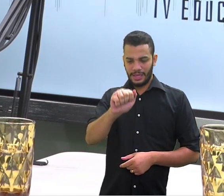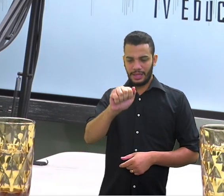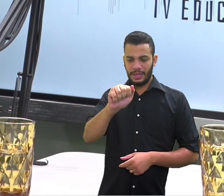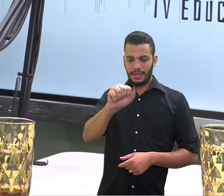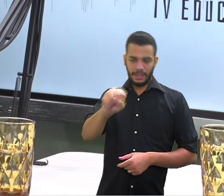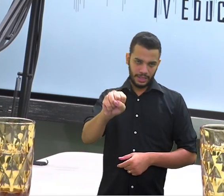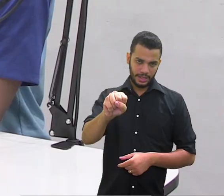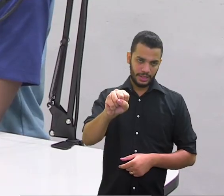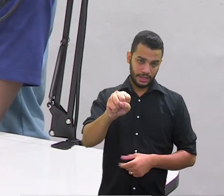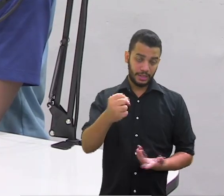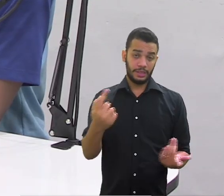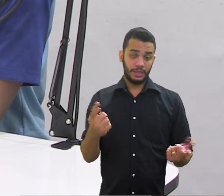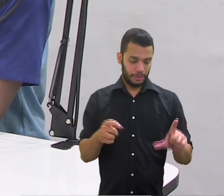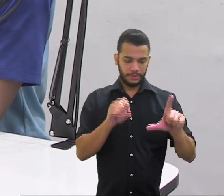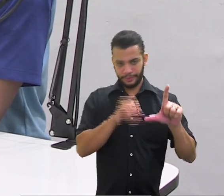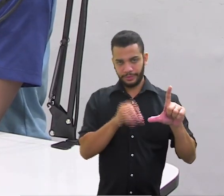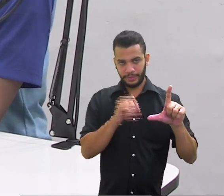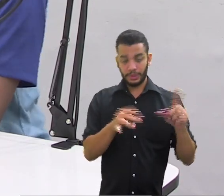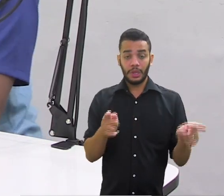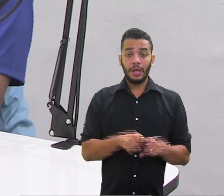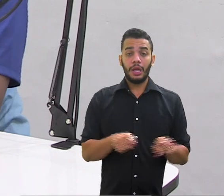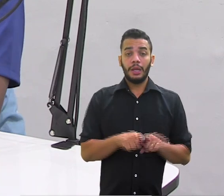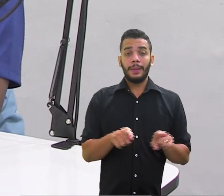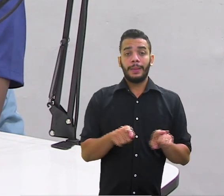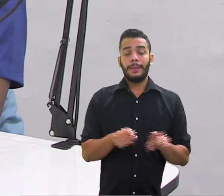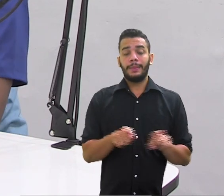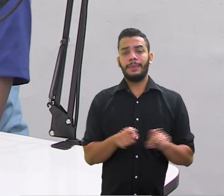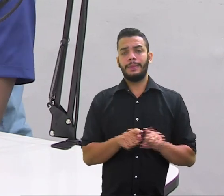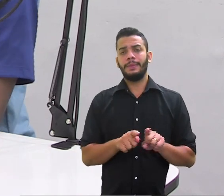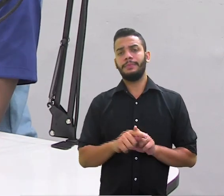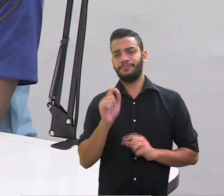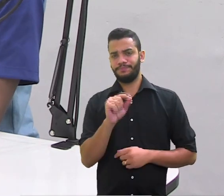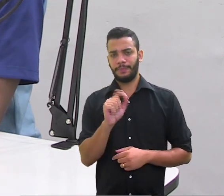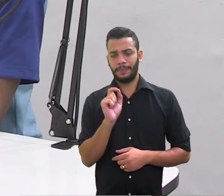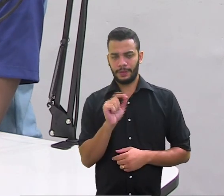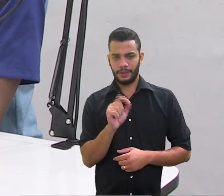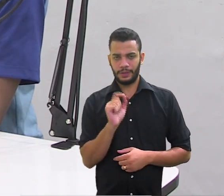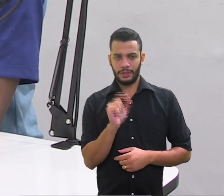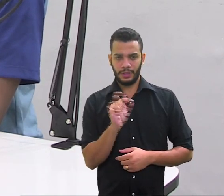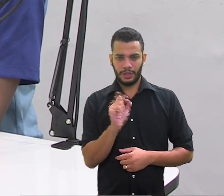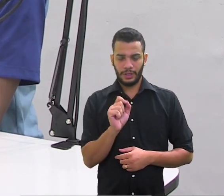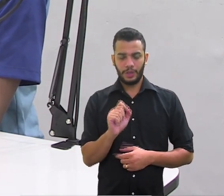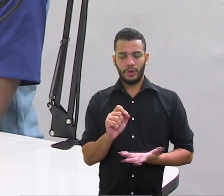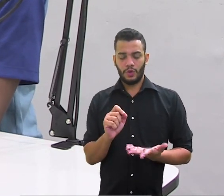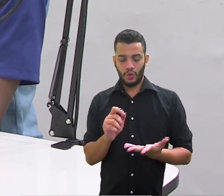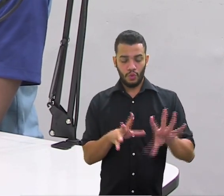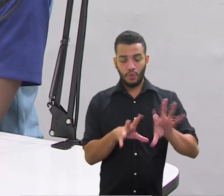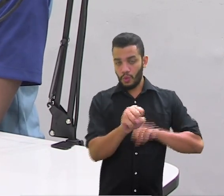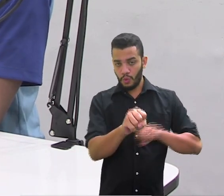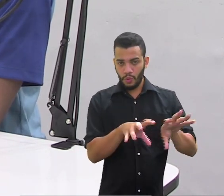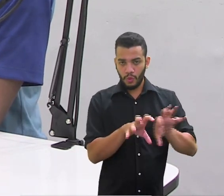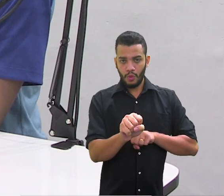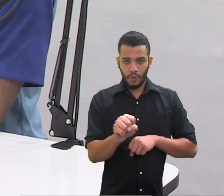preparação. Super interessante. Uma pessoa qualificada para o cargo. Sim, porque a gente pensa que só foca